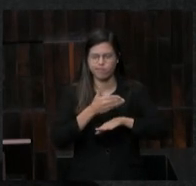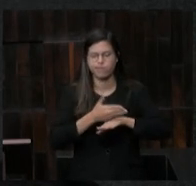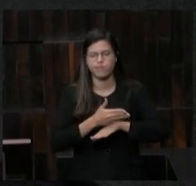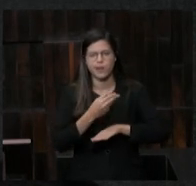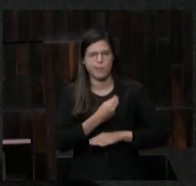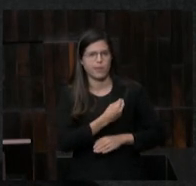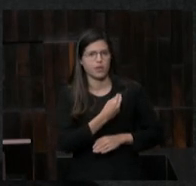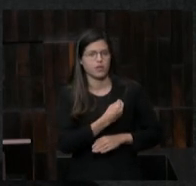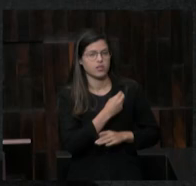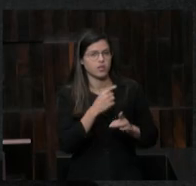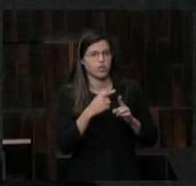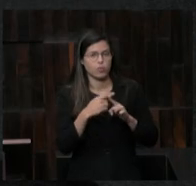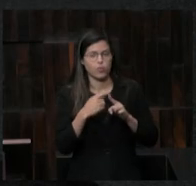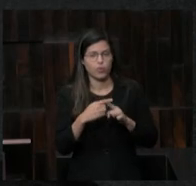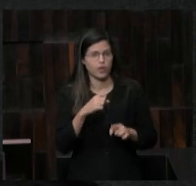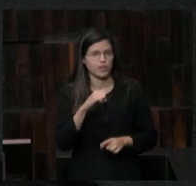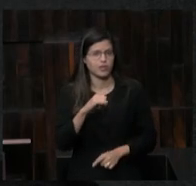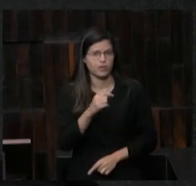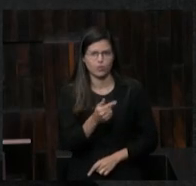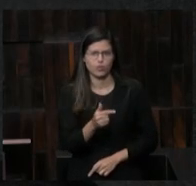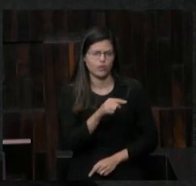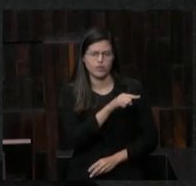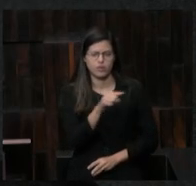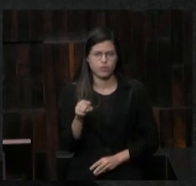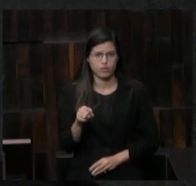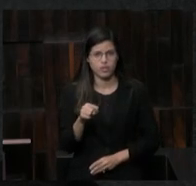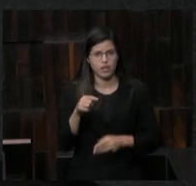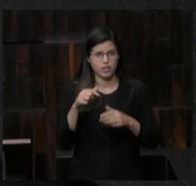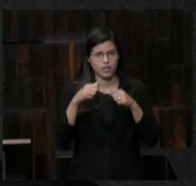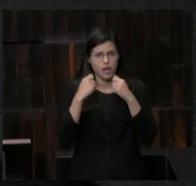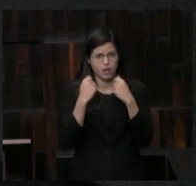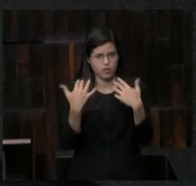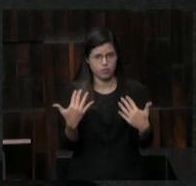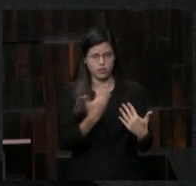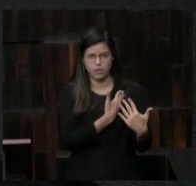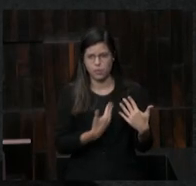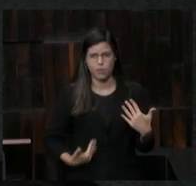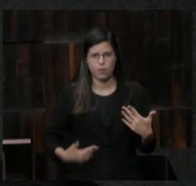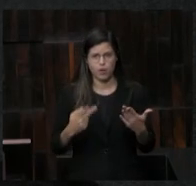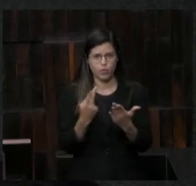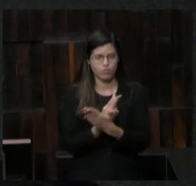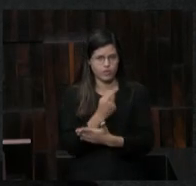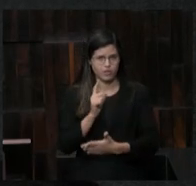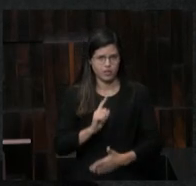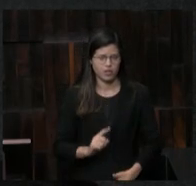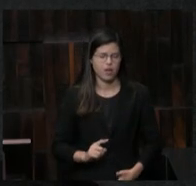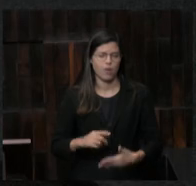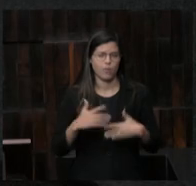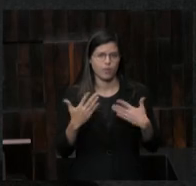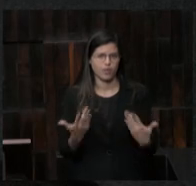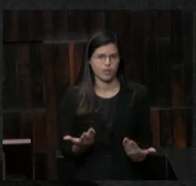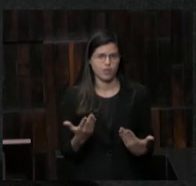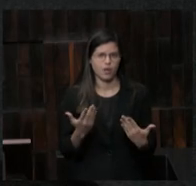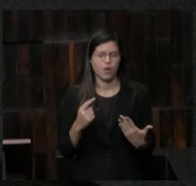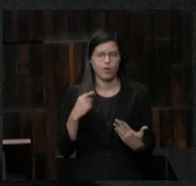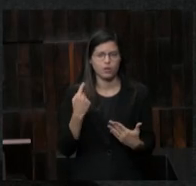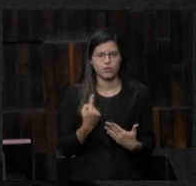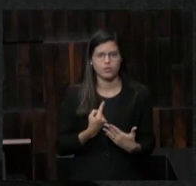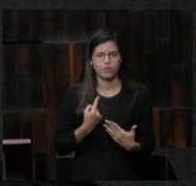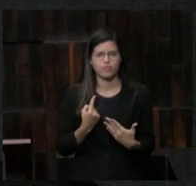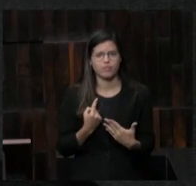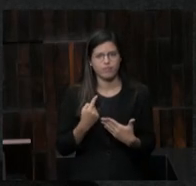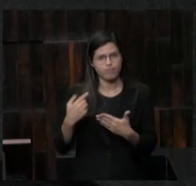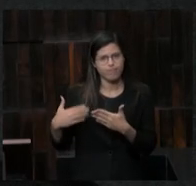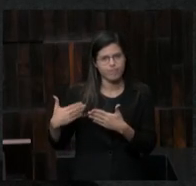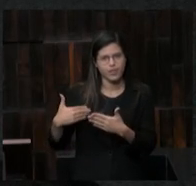porque sem vocês essa audiência pública não estaria acontecendo. Então, que a gente possa ter cada